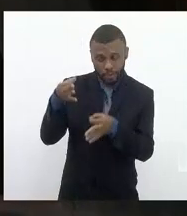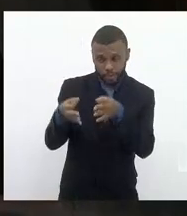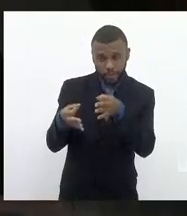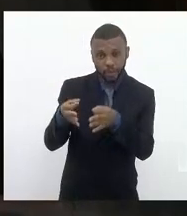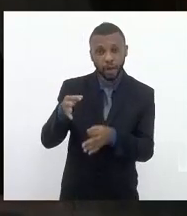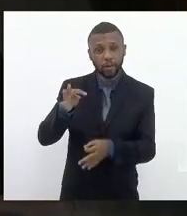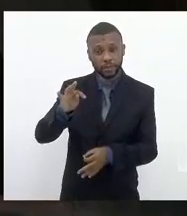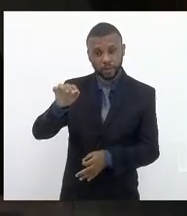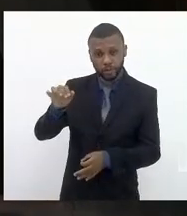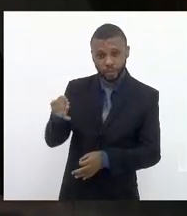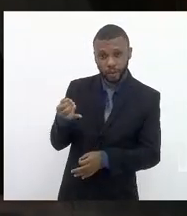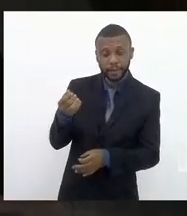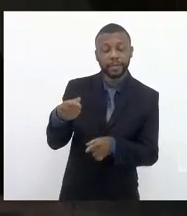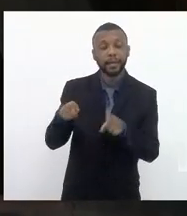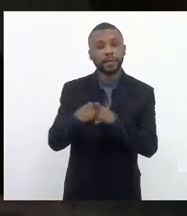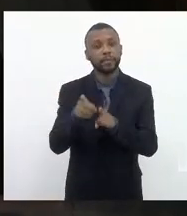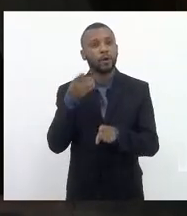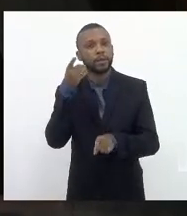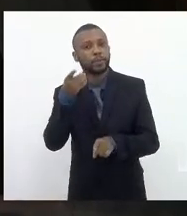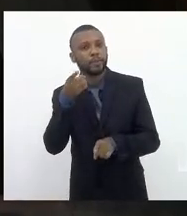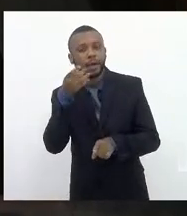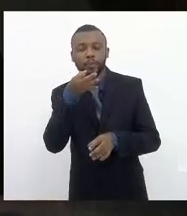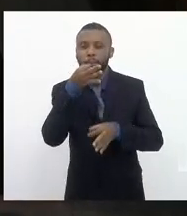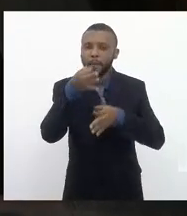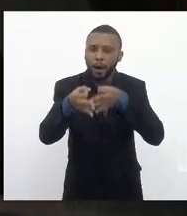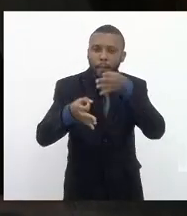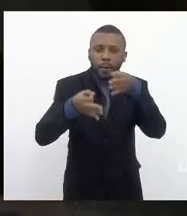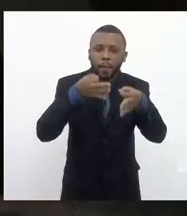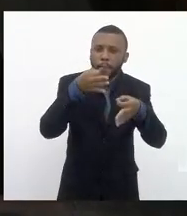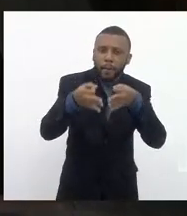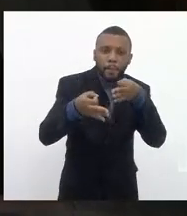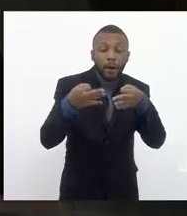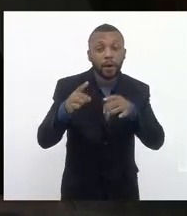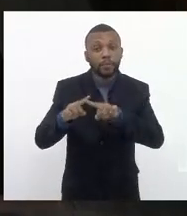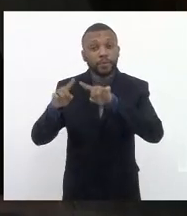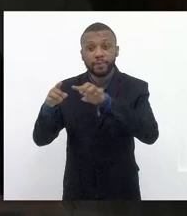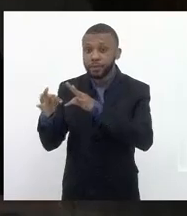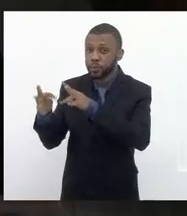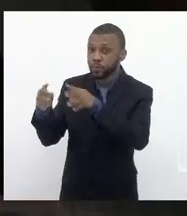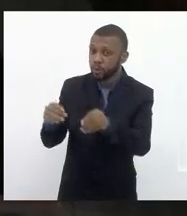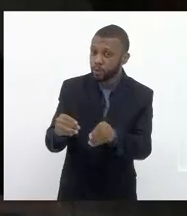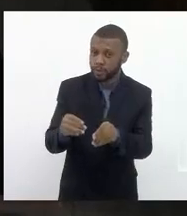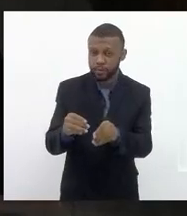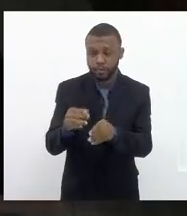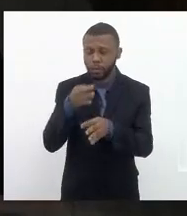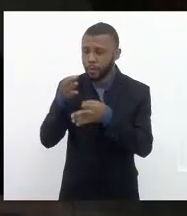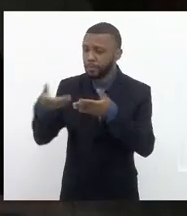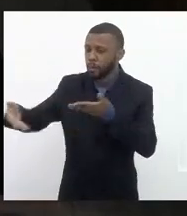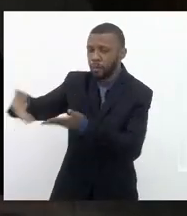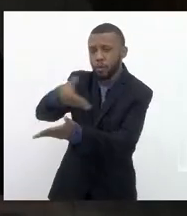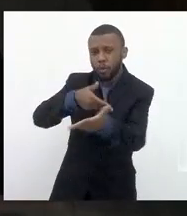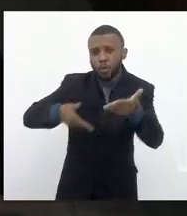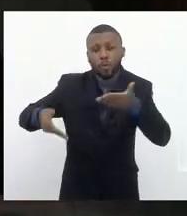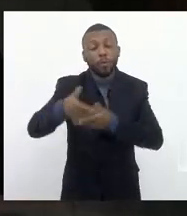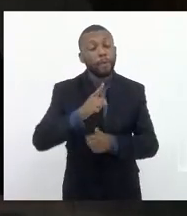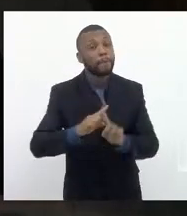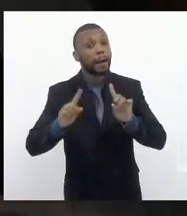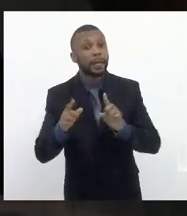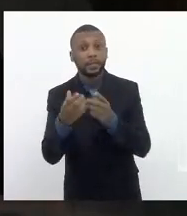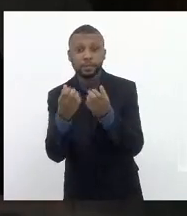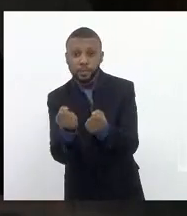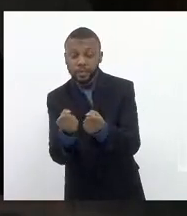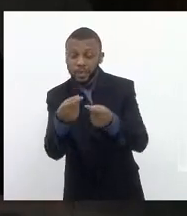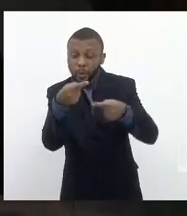receber as contribuições dos deputados estaduais e de todos os servidores agora admitir que hoje o